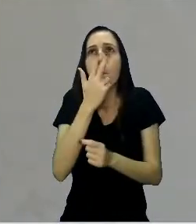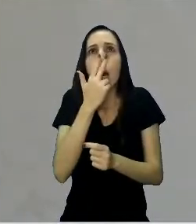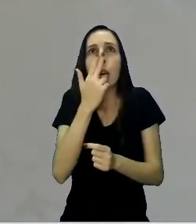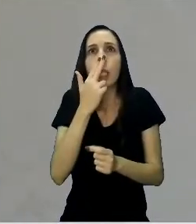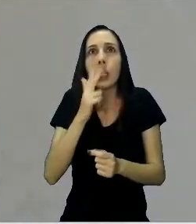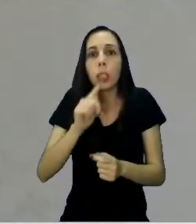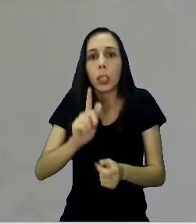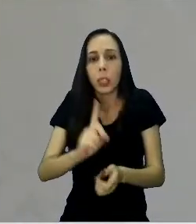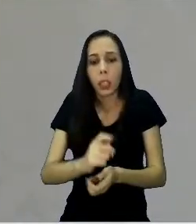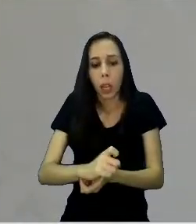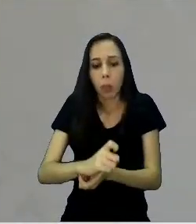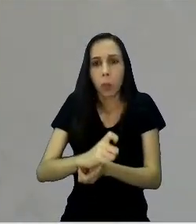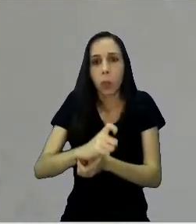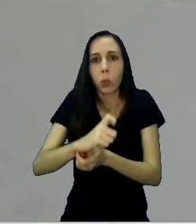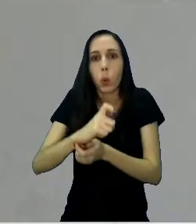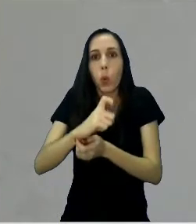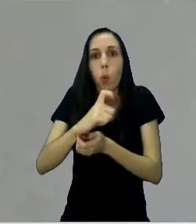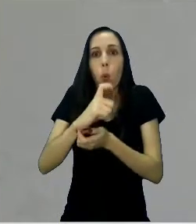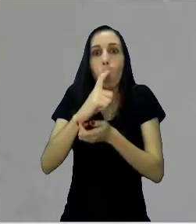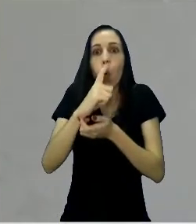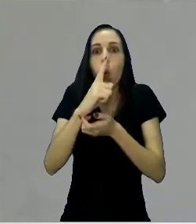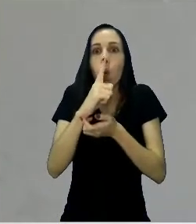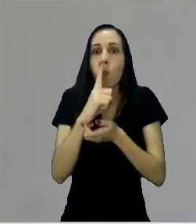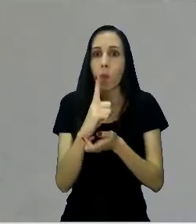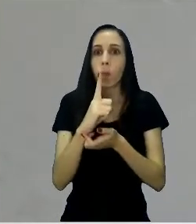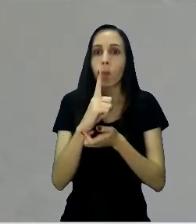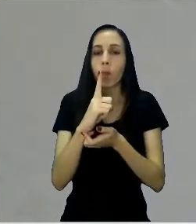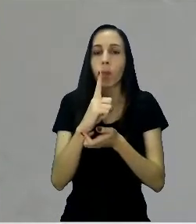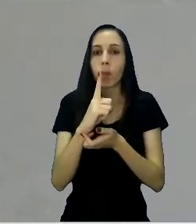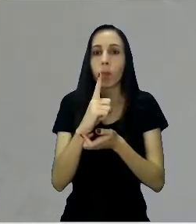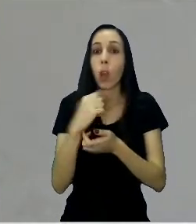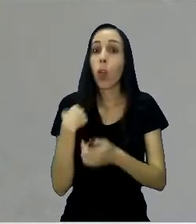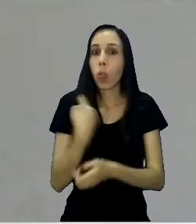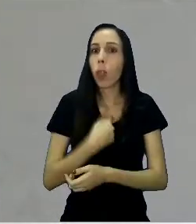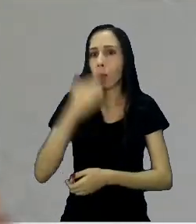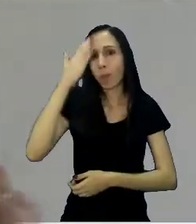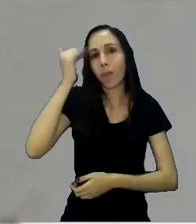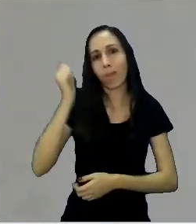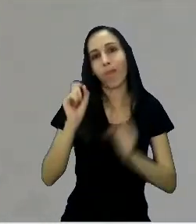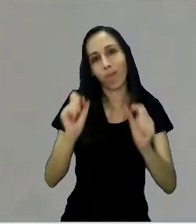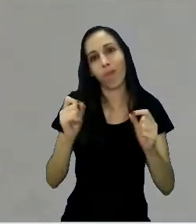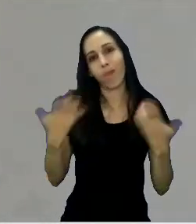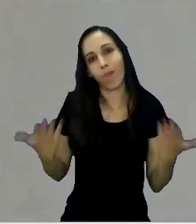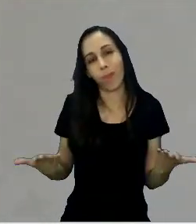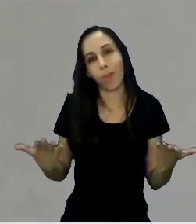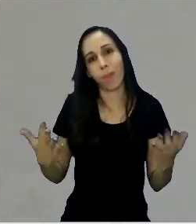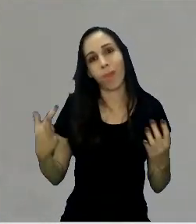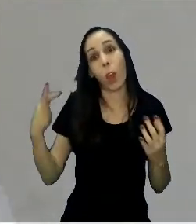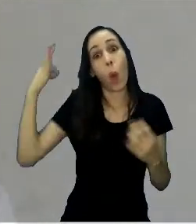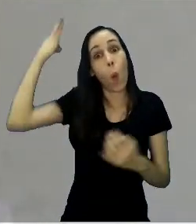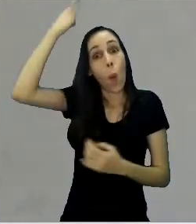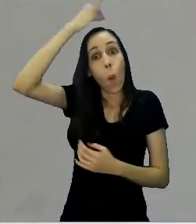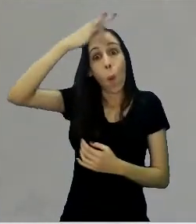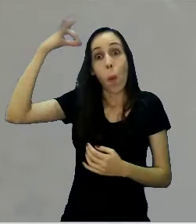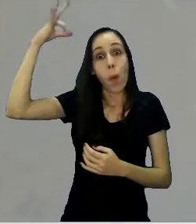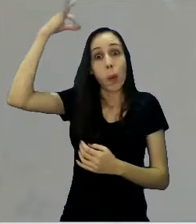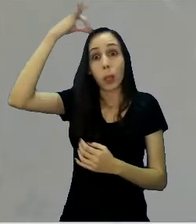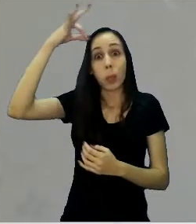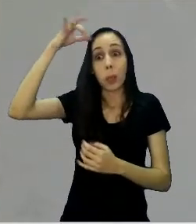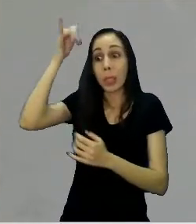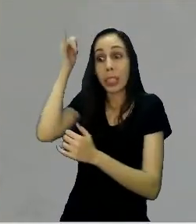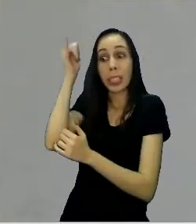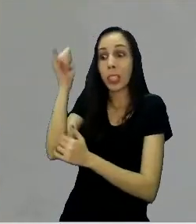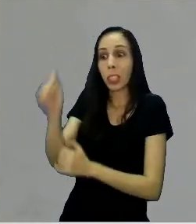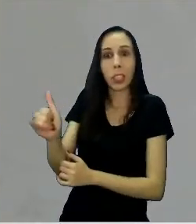algo foi se erguendo dentro dela. Nós sabemos o que foi isso. Foi o Espírito